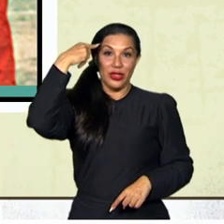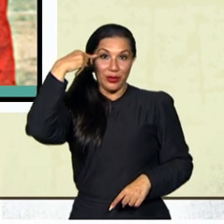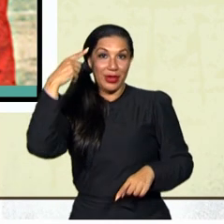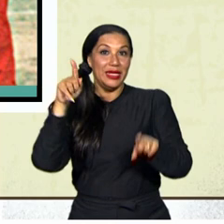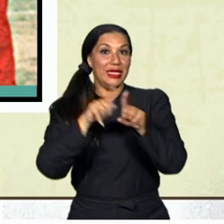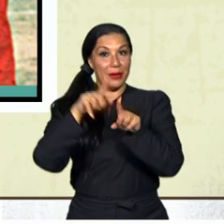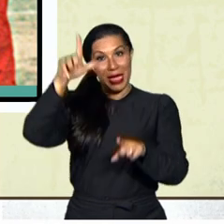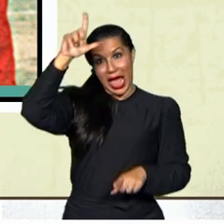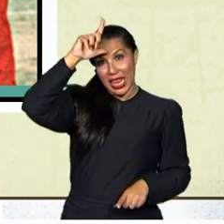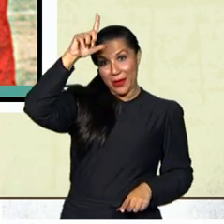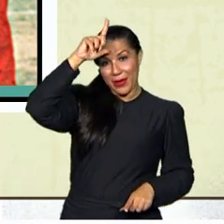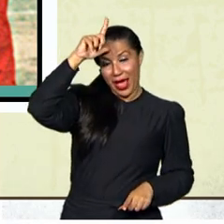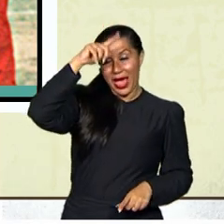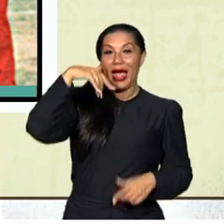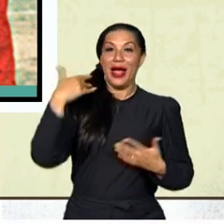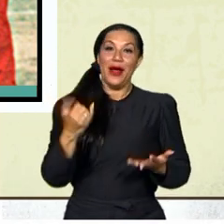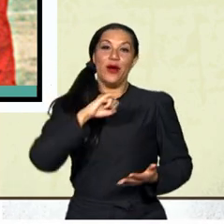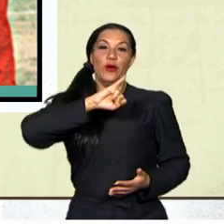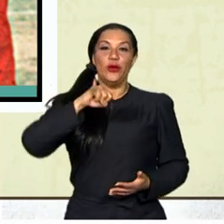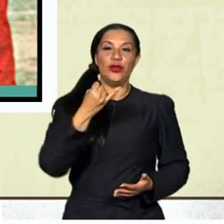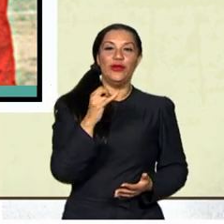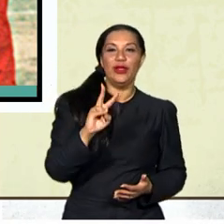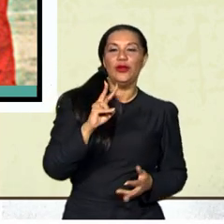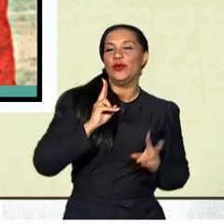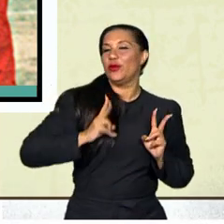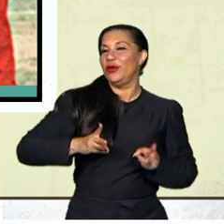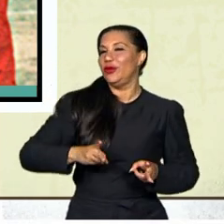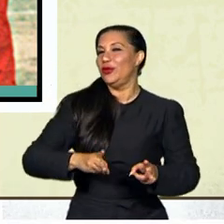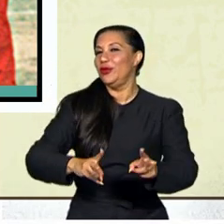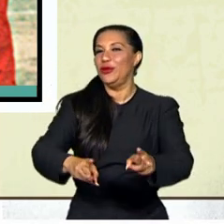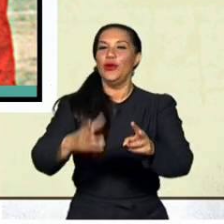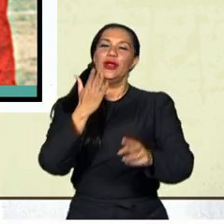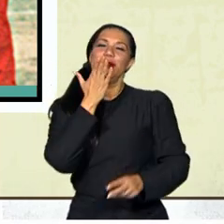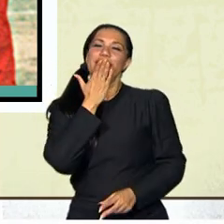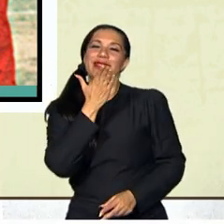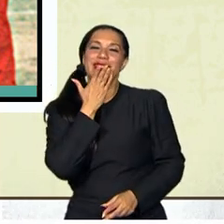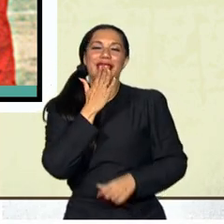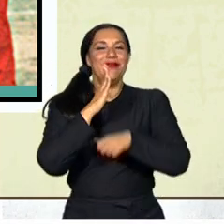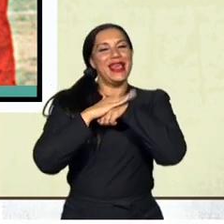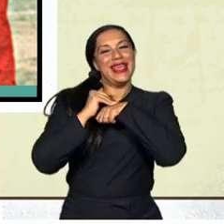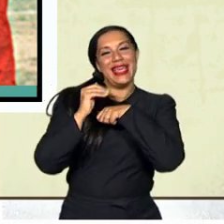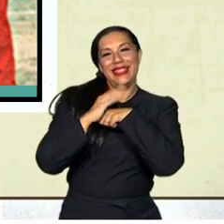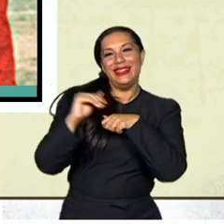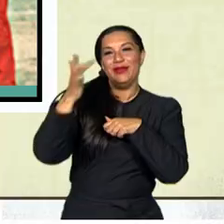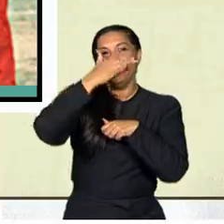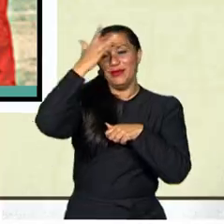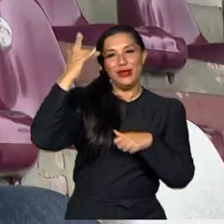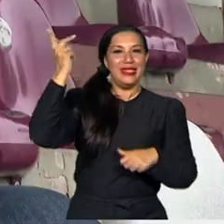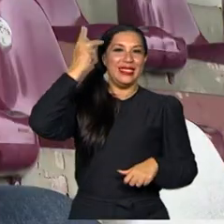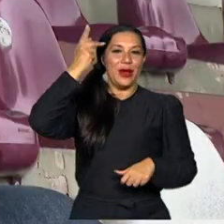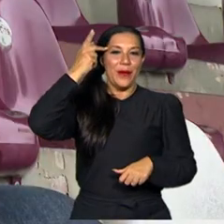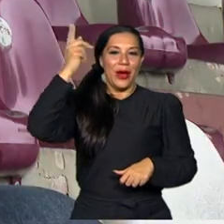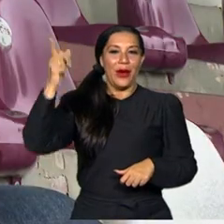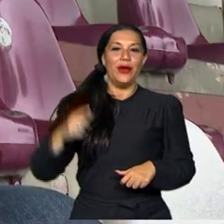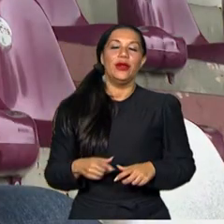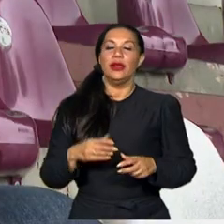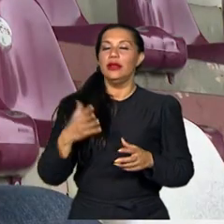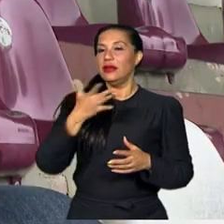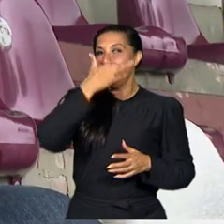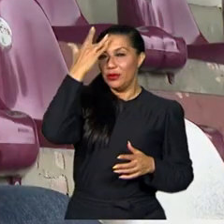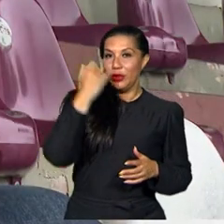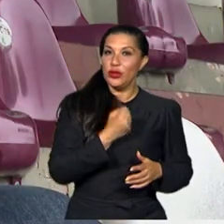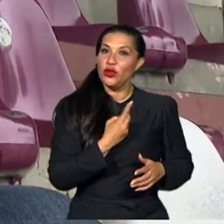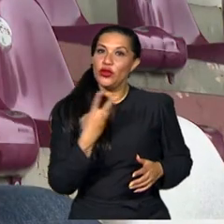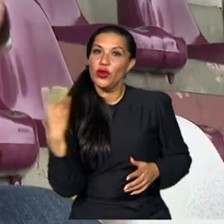até Alemanha. O Juventus continua sendo um time muito querido pelos paulistas. E muita gente vem,